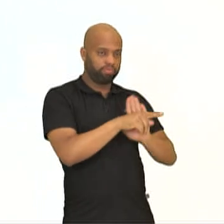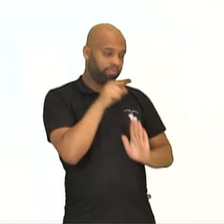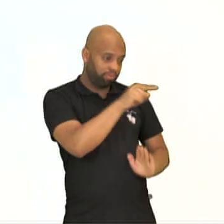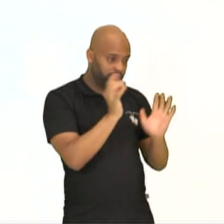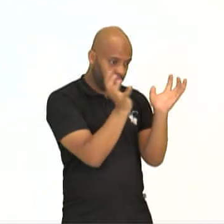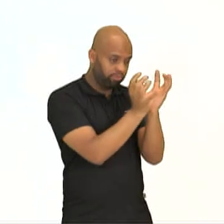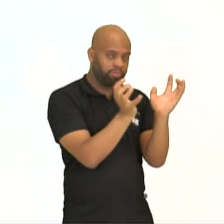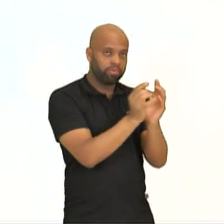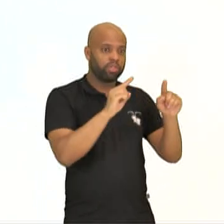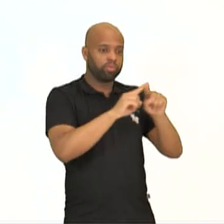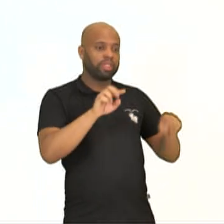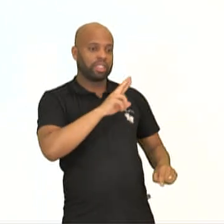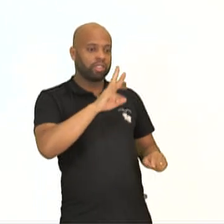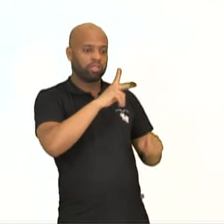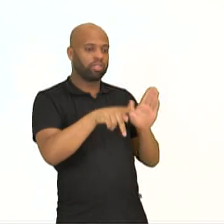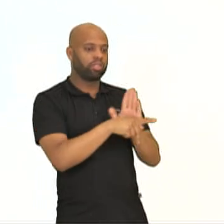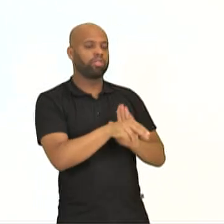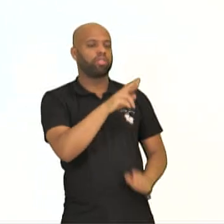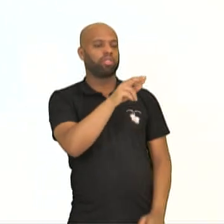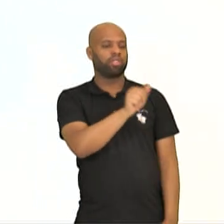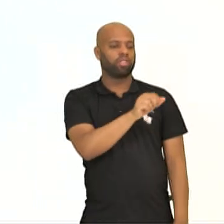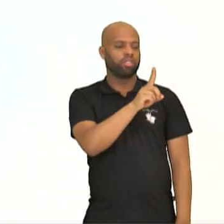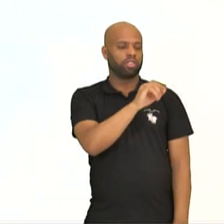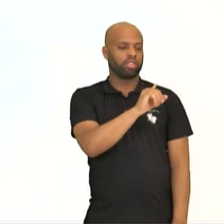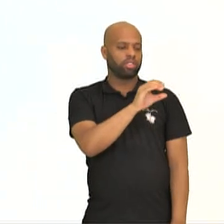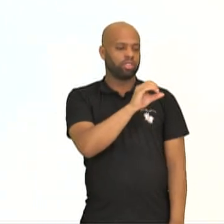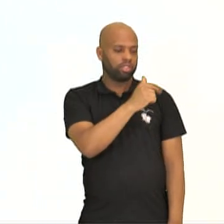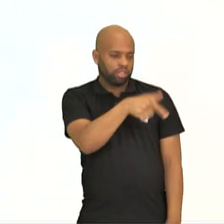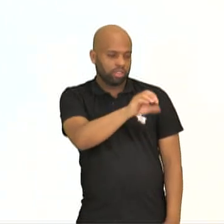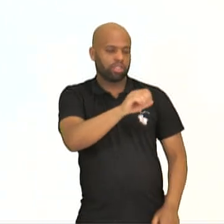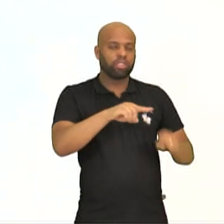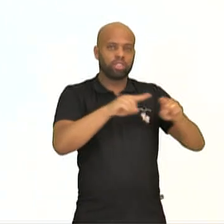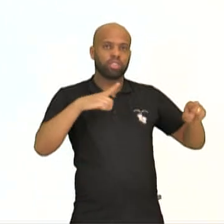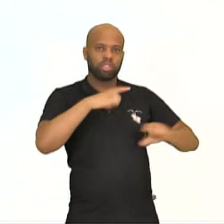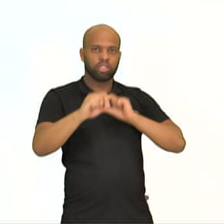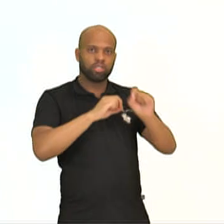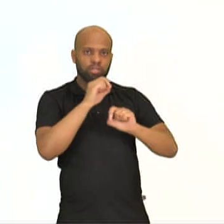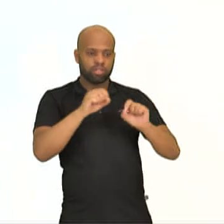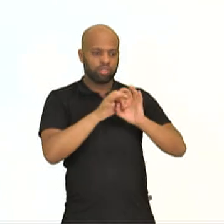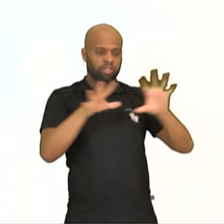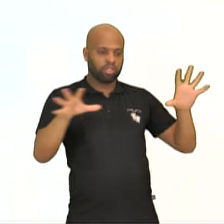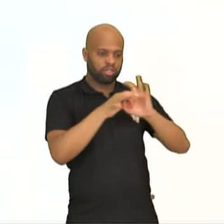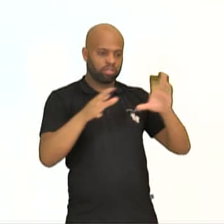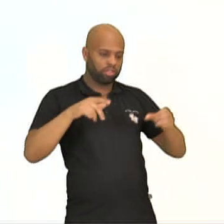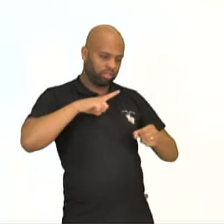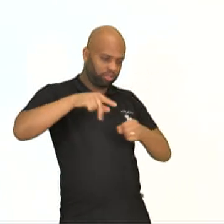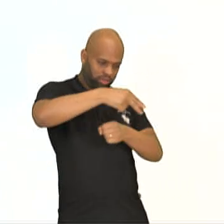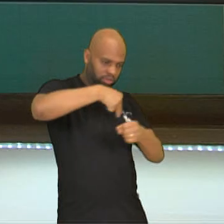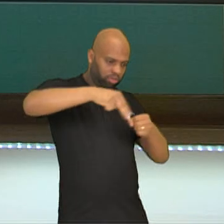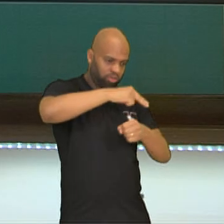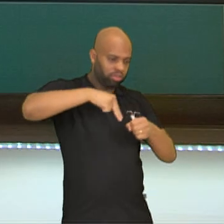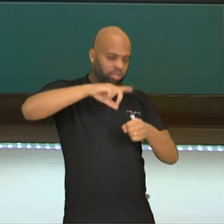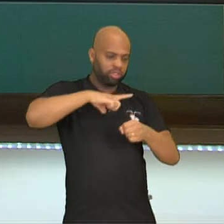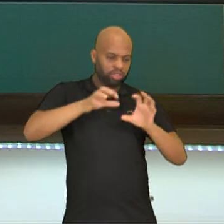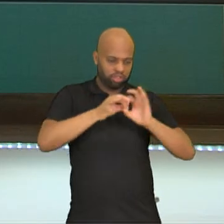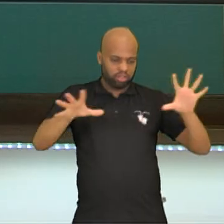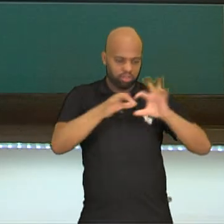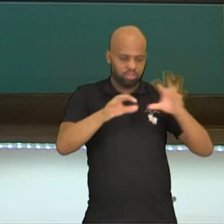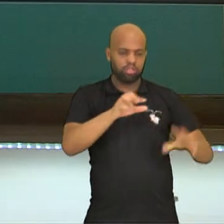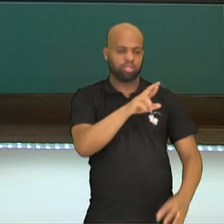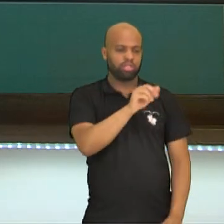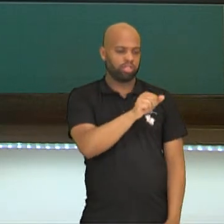isótopos, que não é radioativo, mas com a diferença de que esses emitem radiação do seu núcleo. Então, alguns isótopos